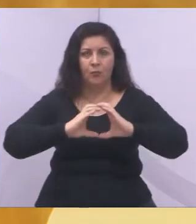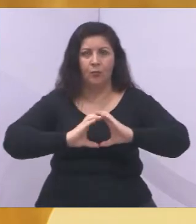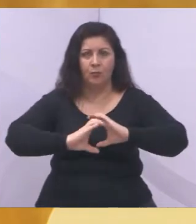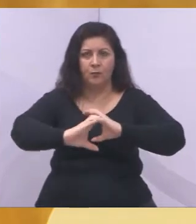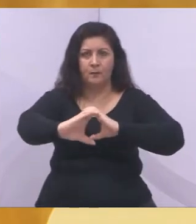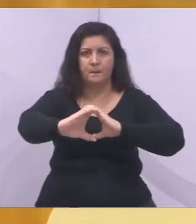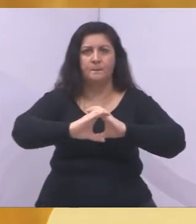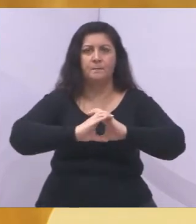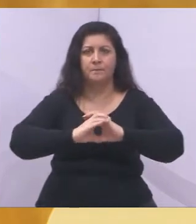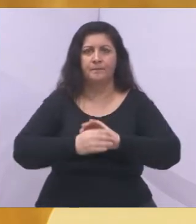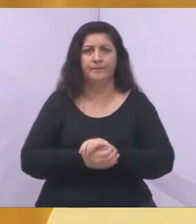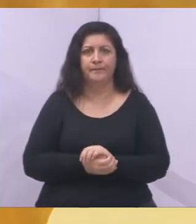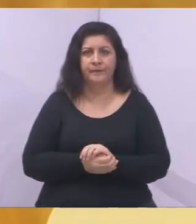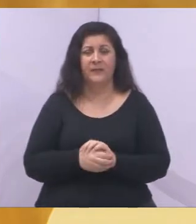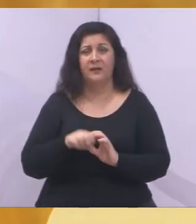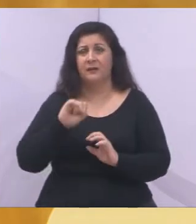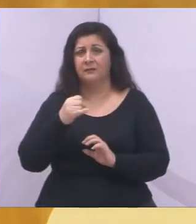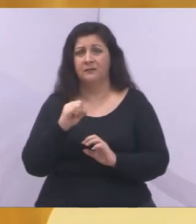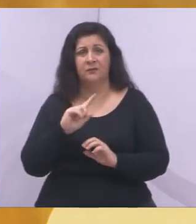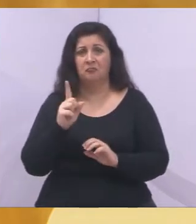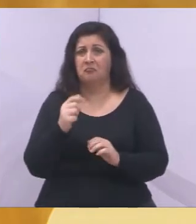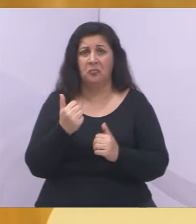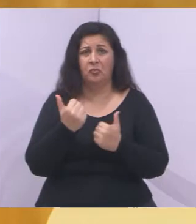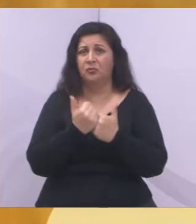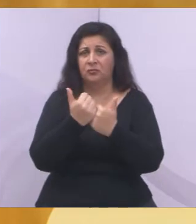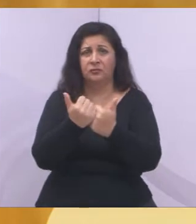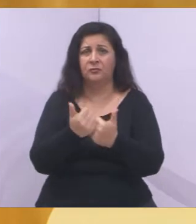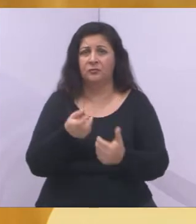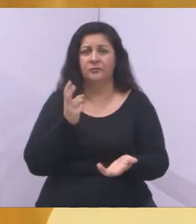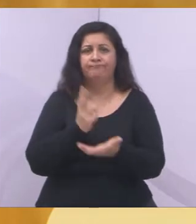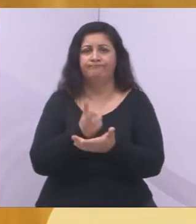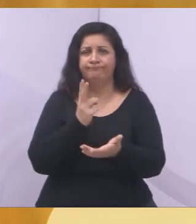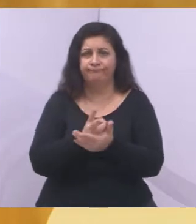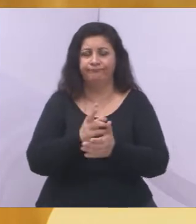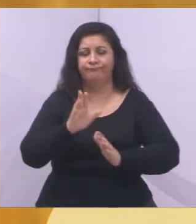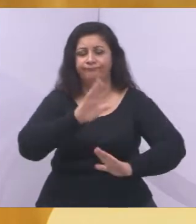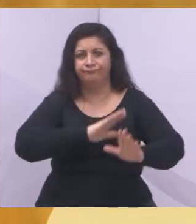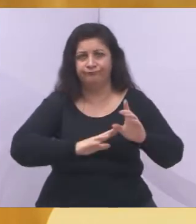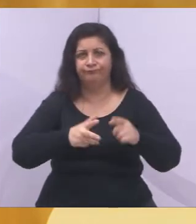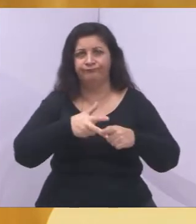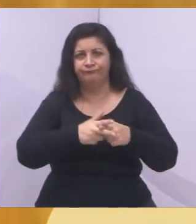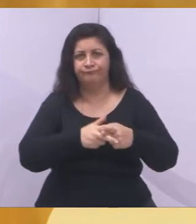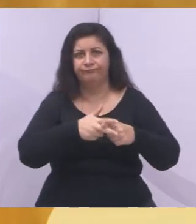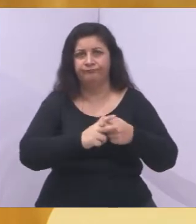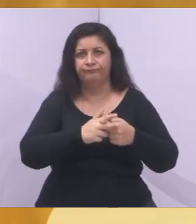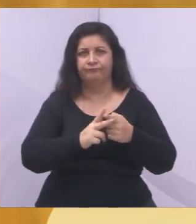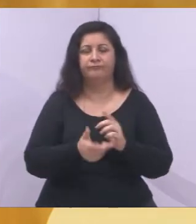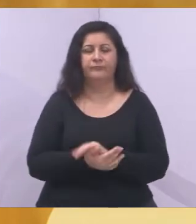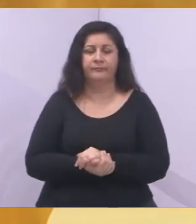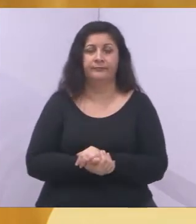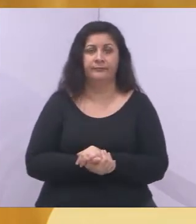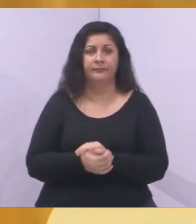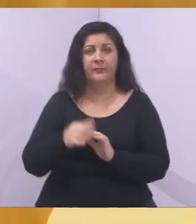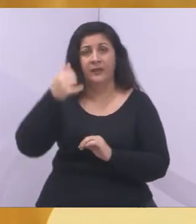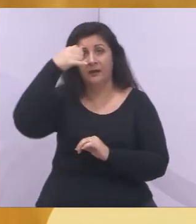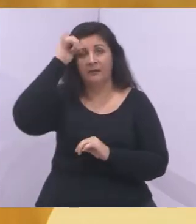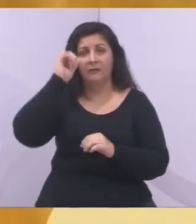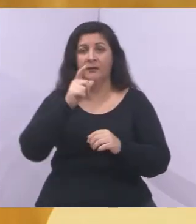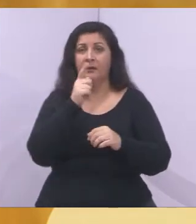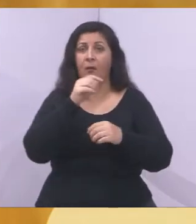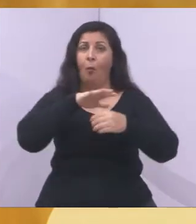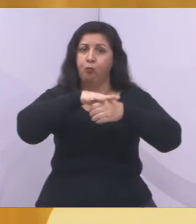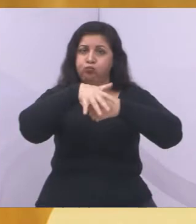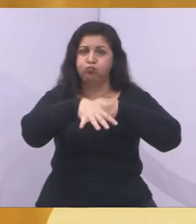não trocarem, vai sobrar sempre para a prefeitura ficar fazendo manutenção ali, assim como vocês puderam ver aí no vídeo aí, para evitar alagamento. Sempre